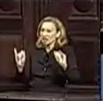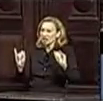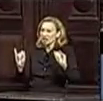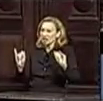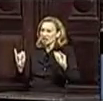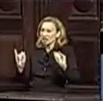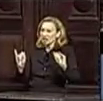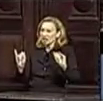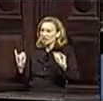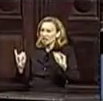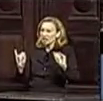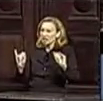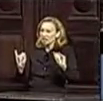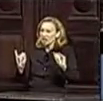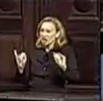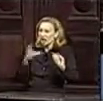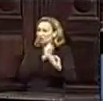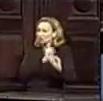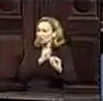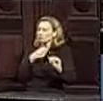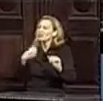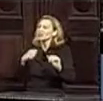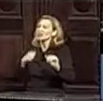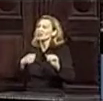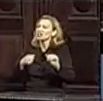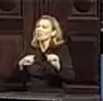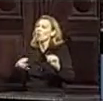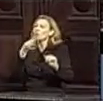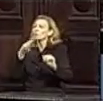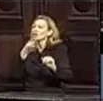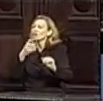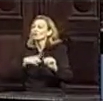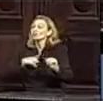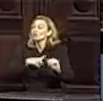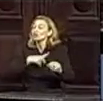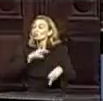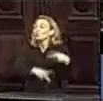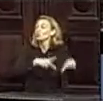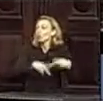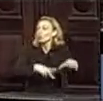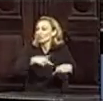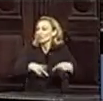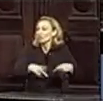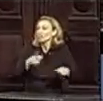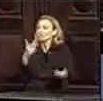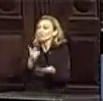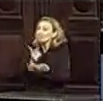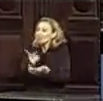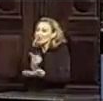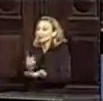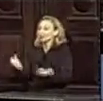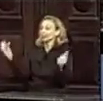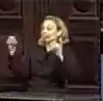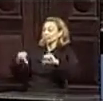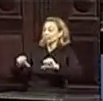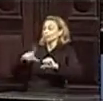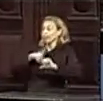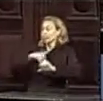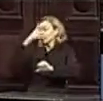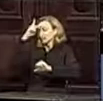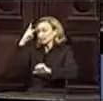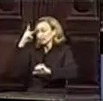pública. Por quê? Porque mesmo sendo um fracasso, ainda há aqueles que defendem as unidades de